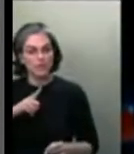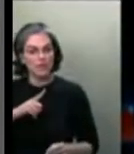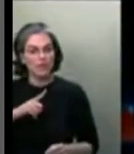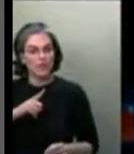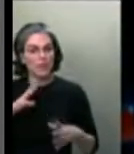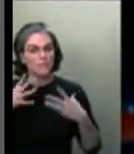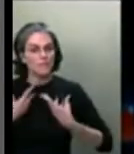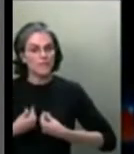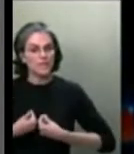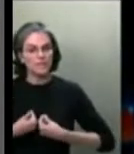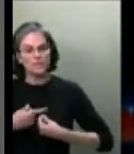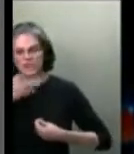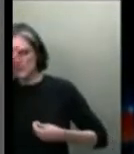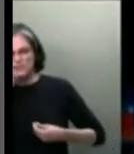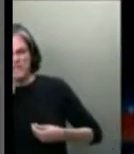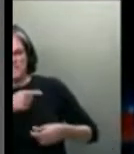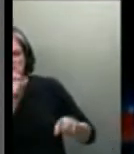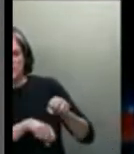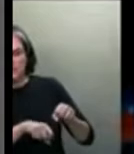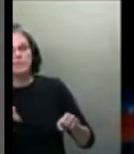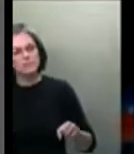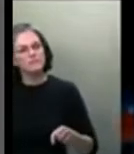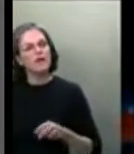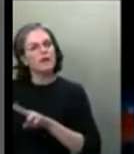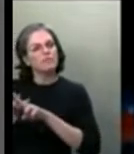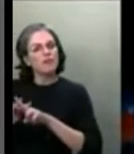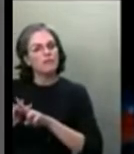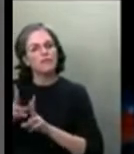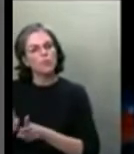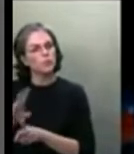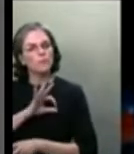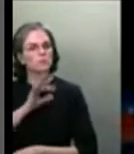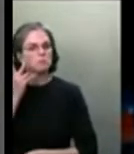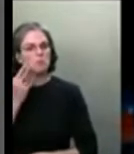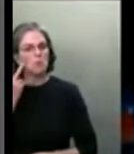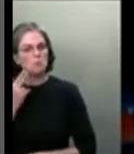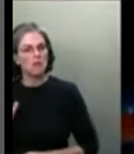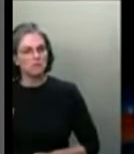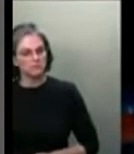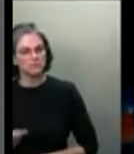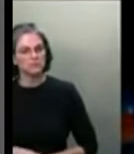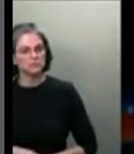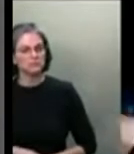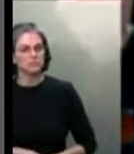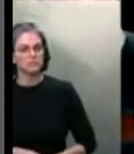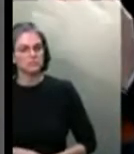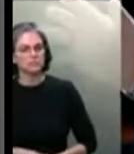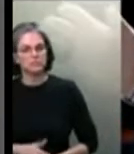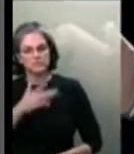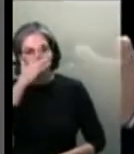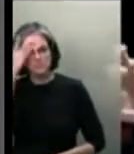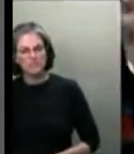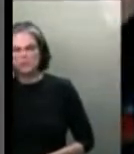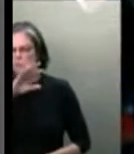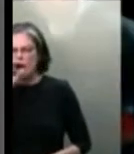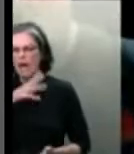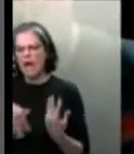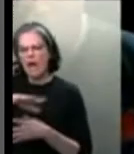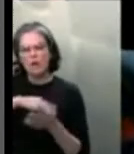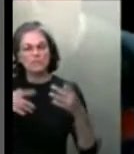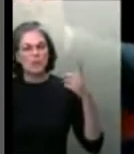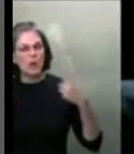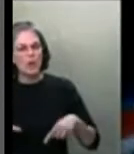Supremo, vão continuar indo para a cadeia. As forças policiais vão continuar atuando. Esses arruaceiros que atentam contra